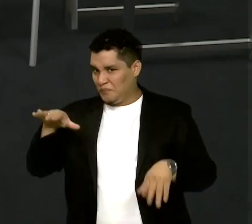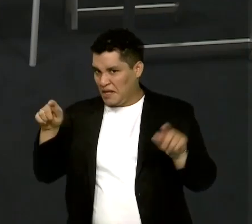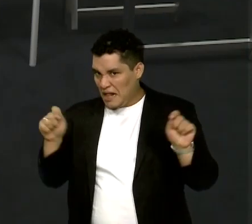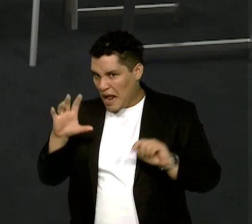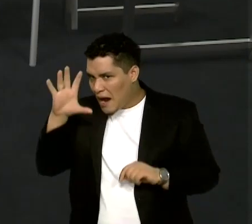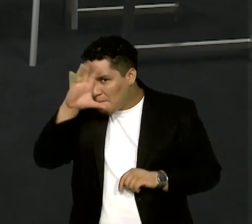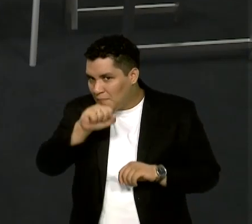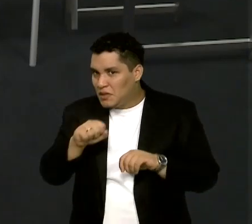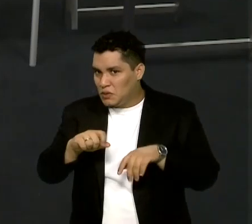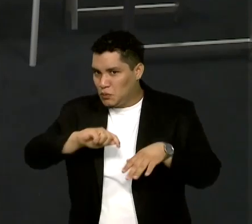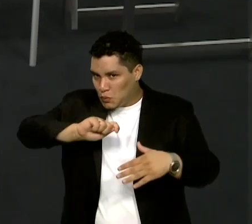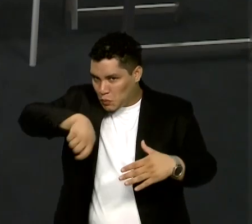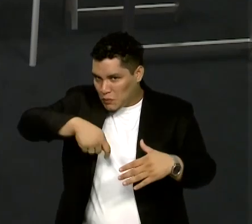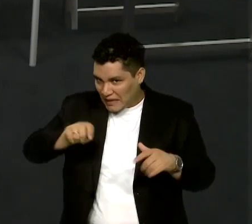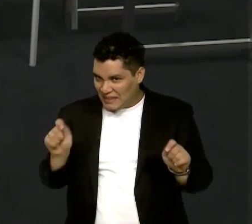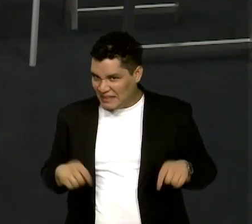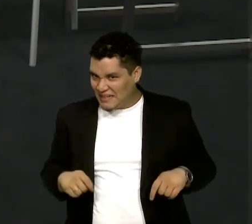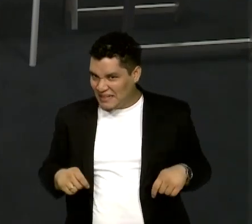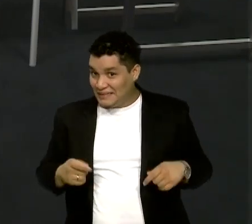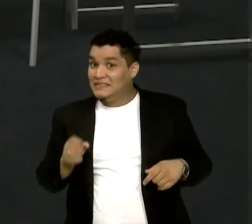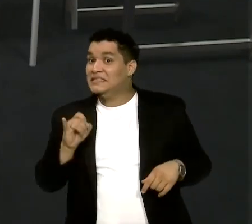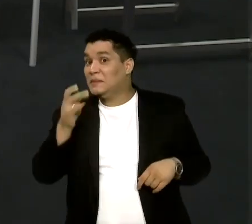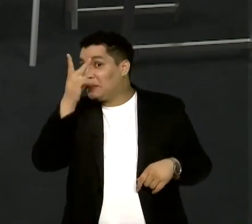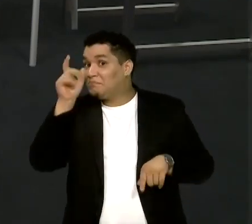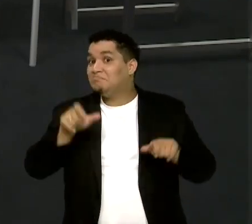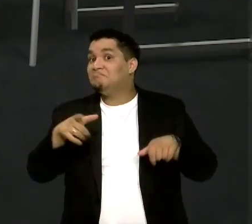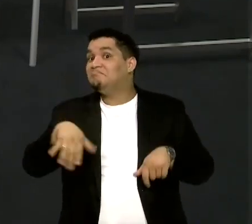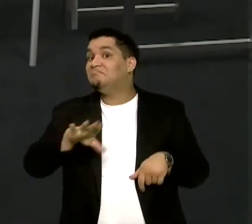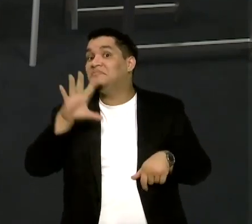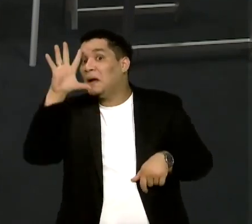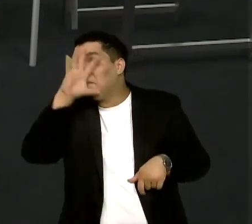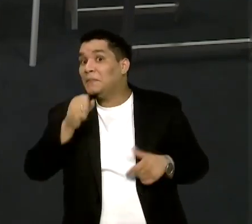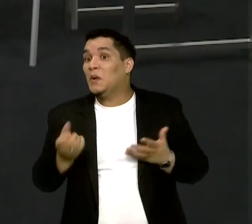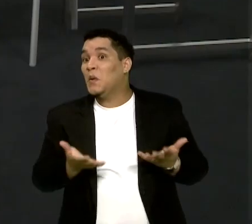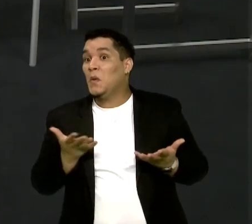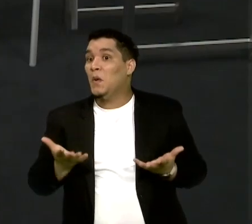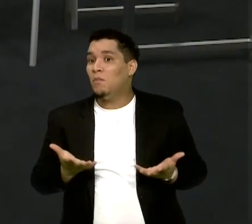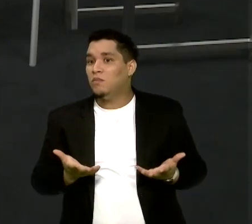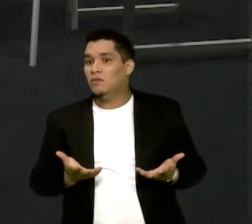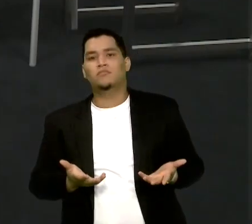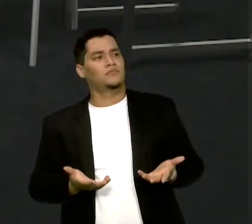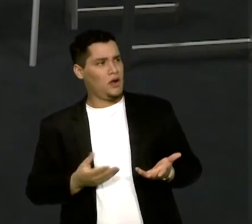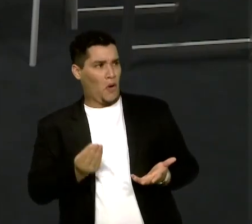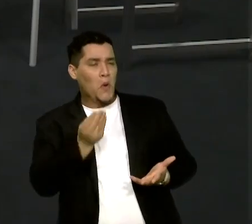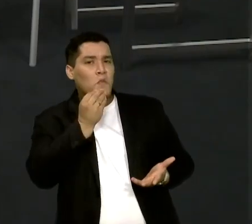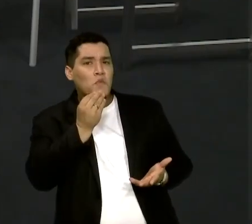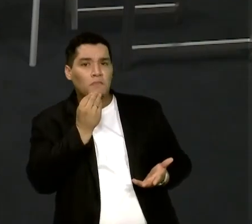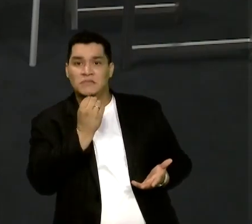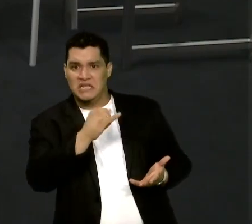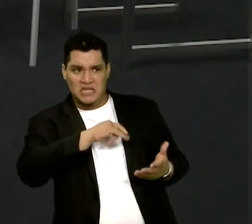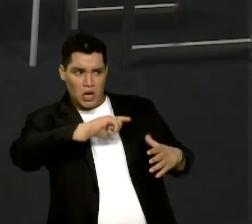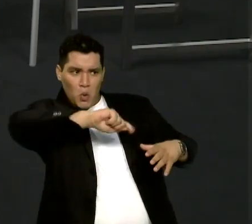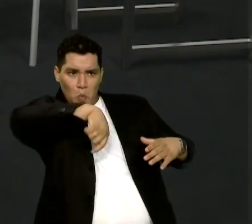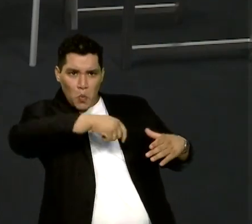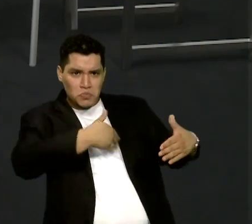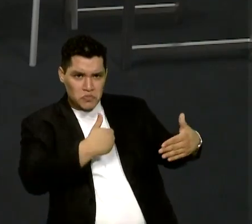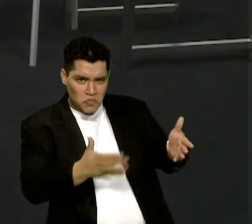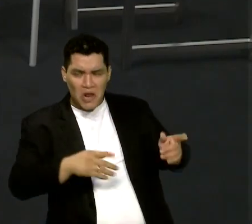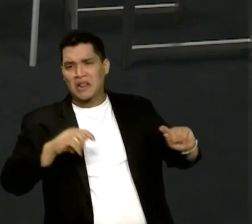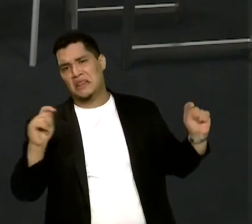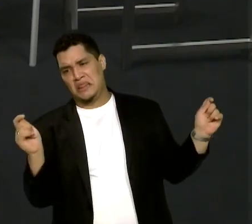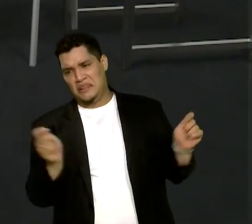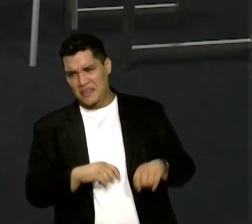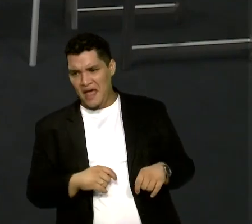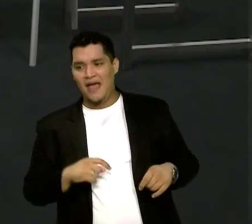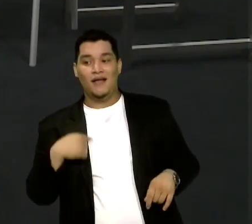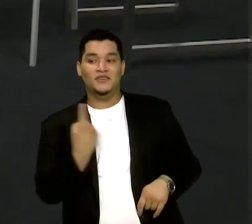curso aqui para ver se a galera aprende. Porque, se olha, tiver uma cozinha é lugar com certeza. De... Não, quem não gosta de uma cozinha